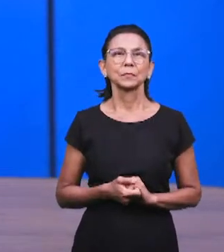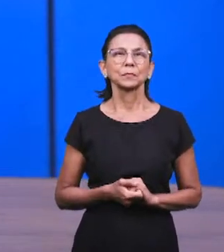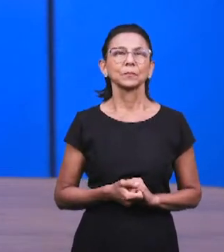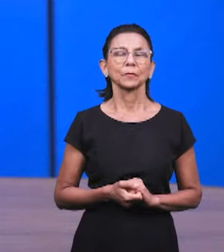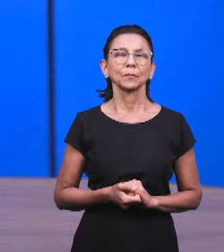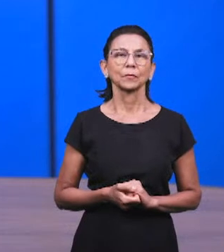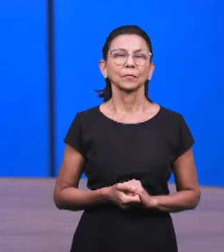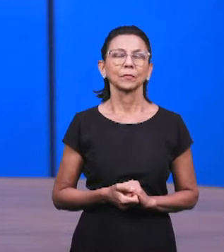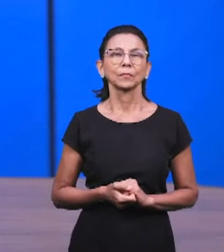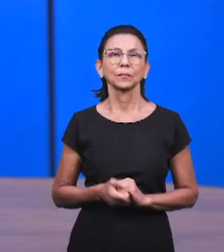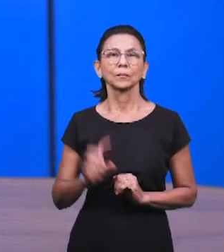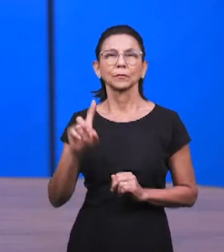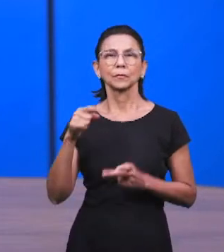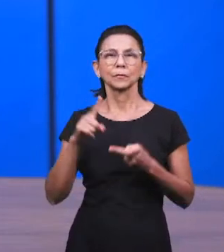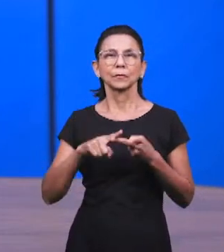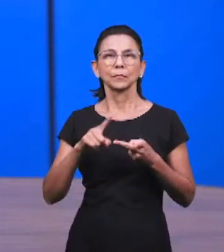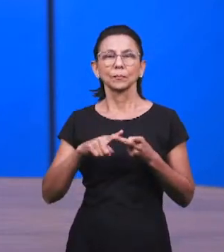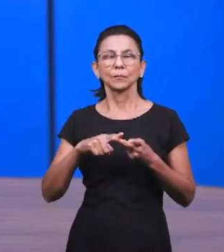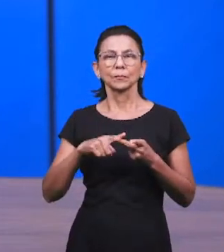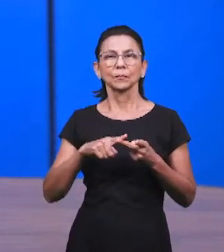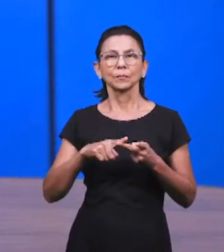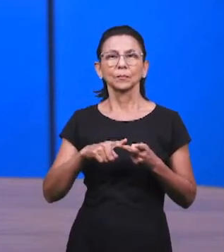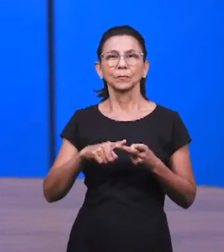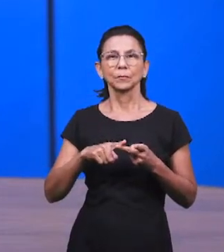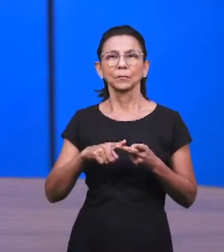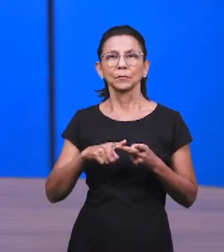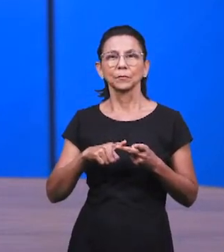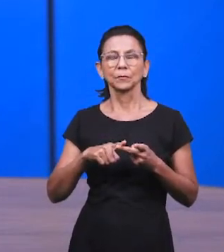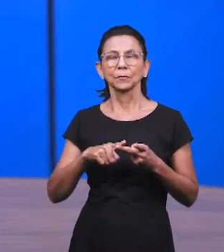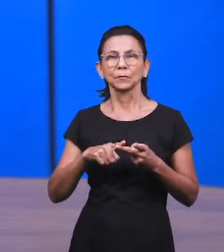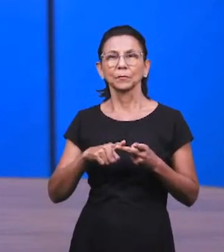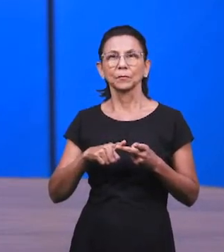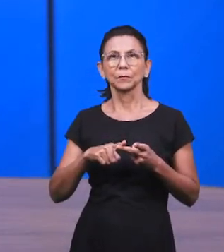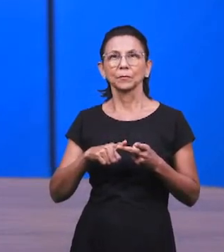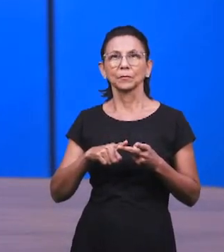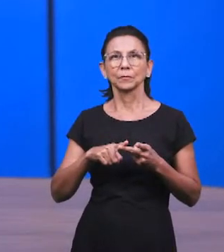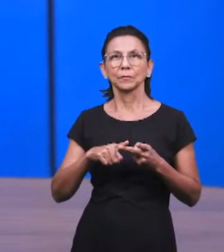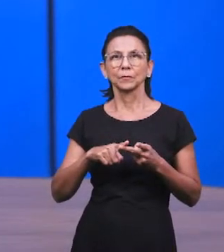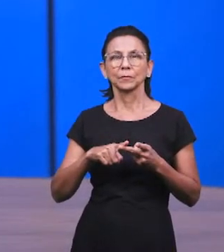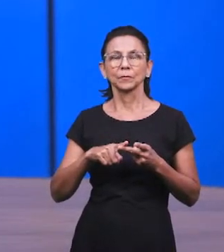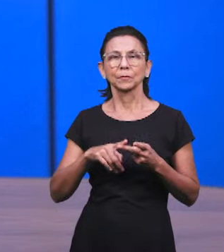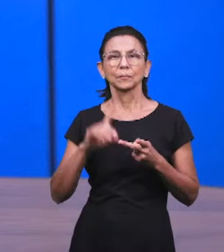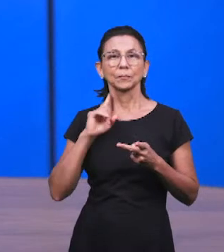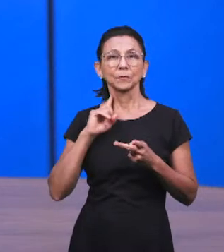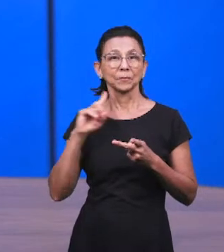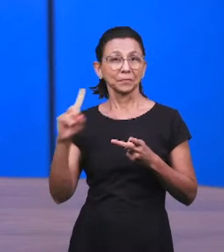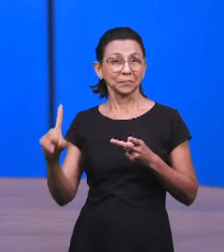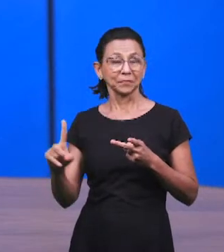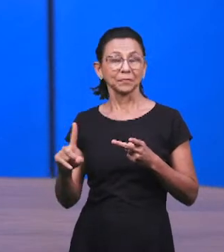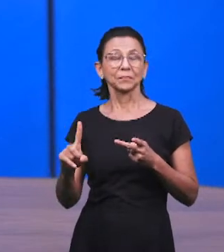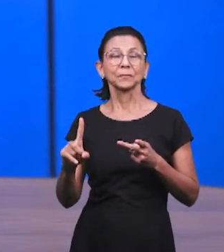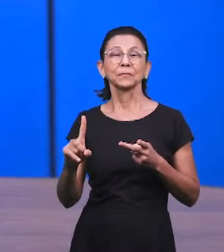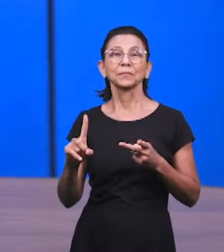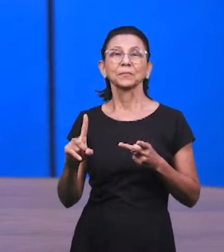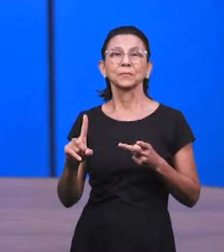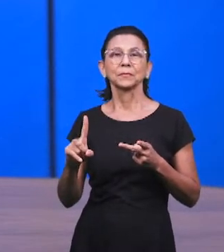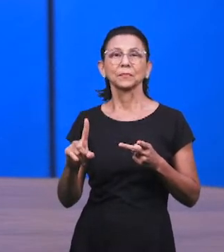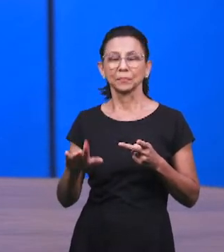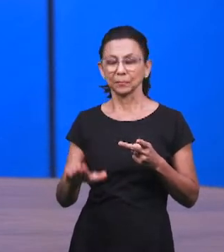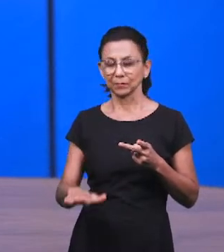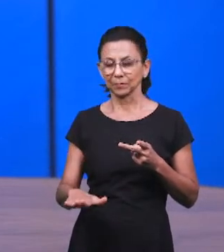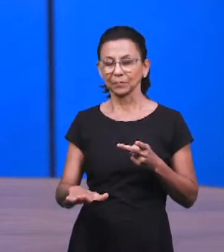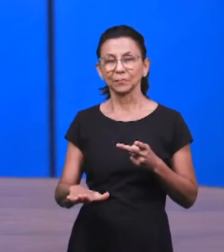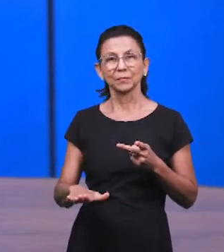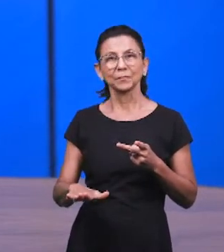respondendo a pergunta. Depois, no estado do Espírito Santo, no estado de Minas Gerais, nós vamos ter ali o